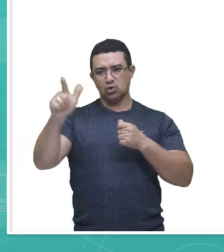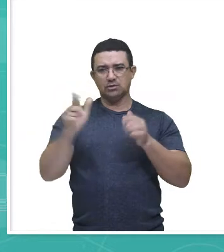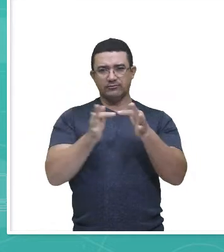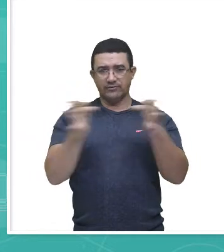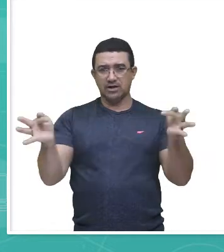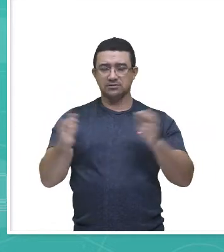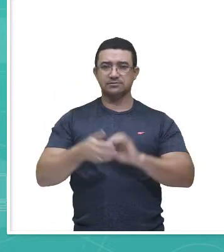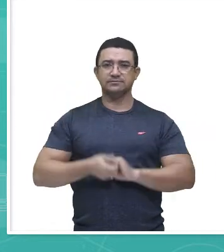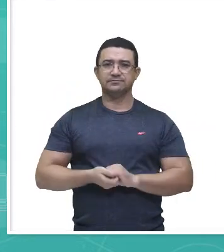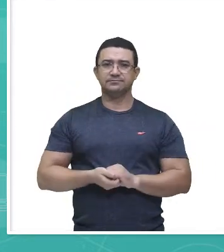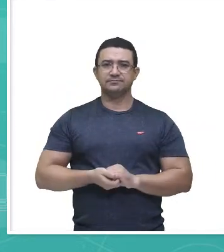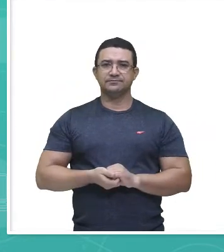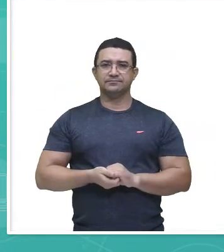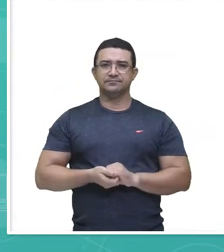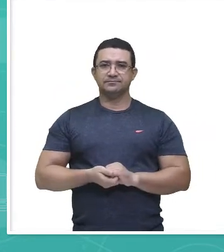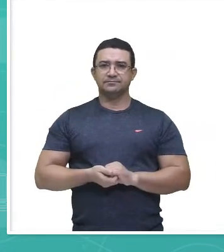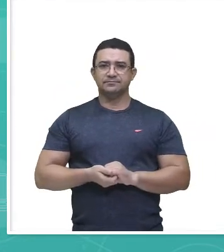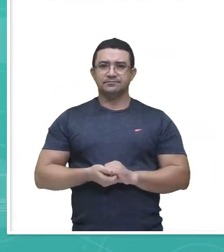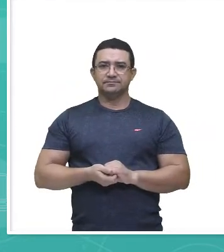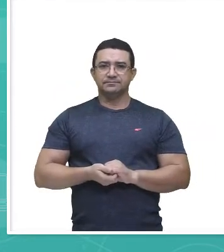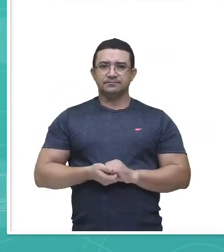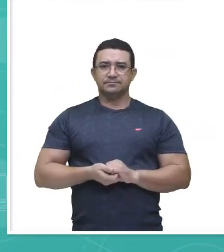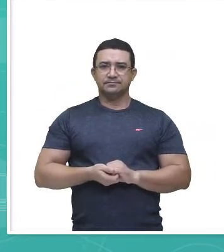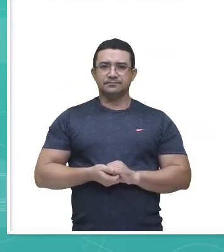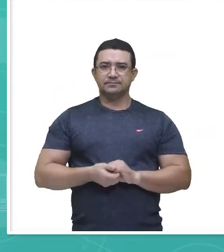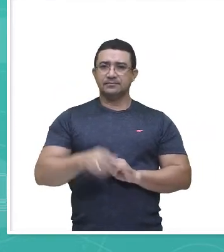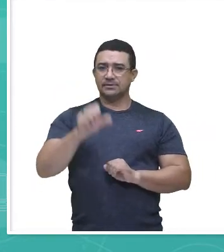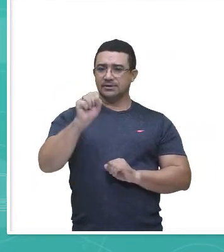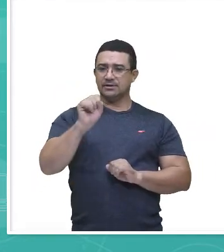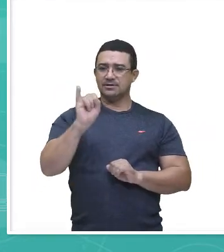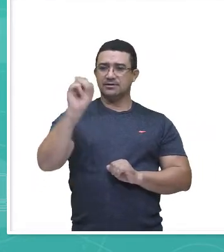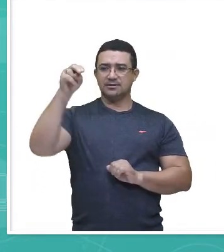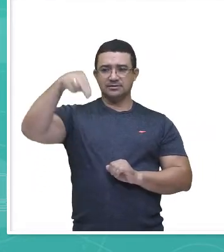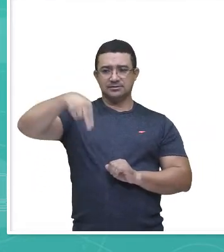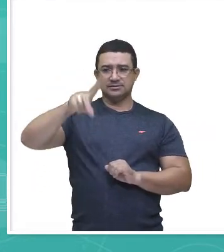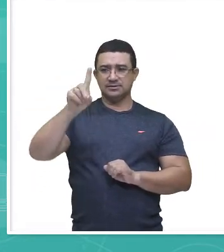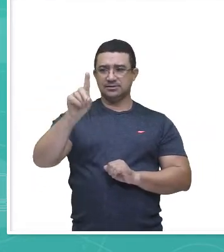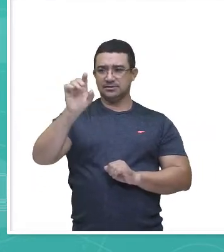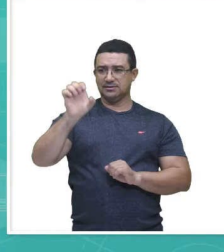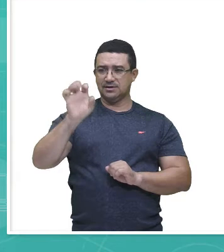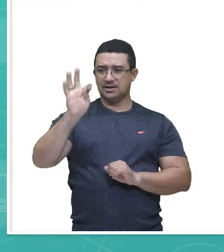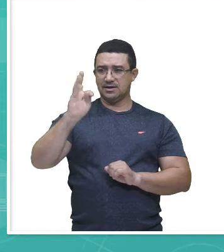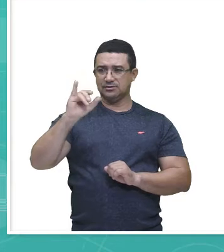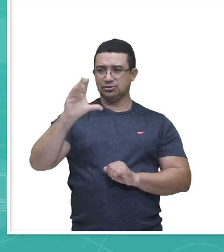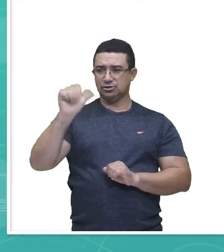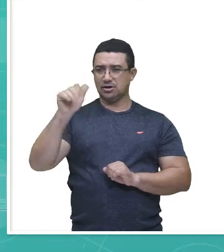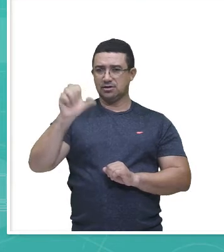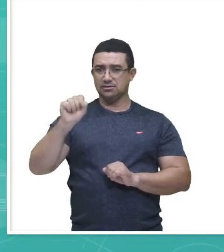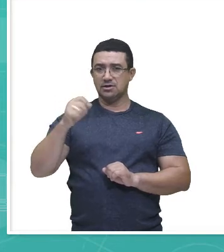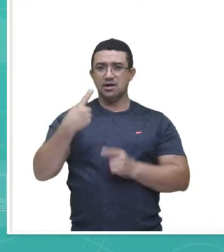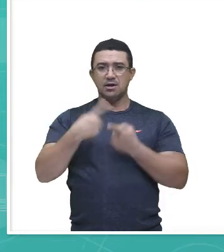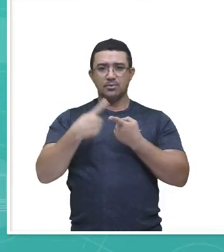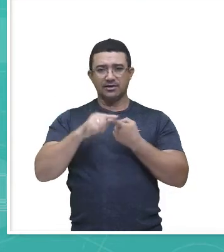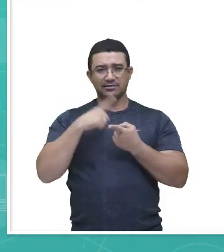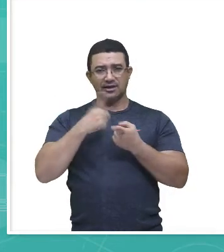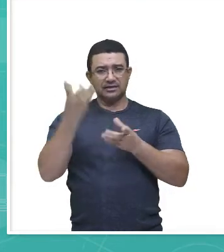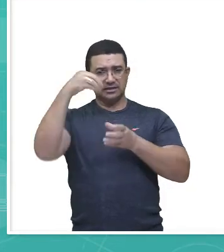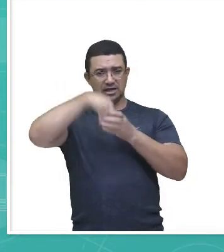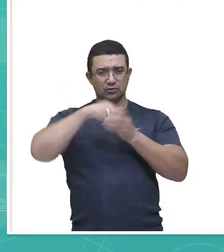sindética porque elas vêm, né, seguida por uma conjunção.